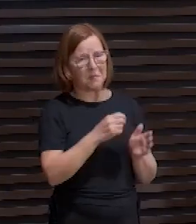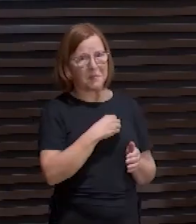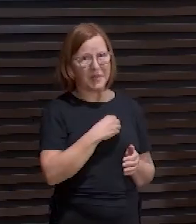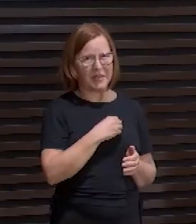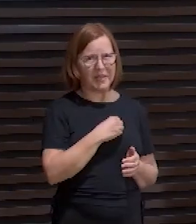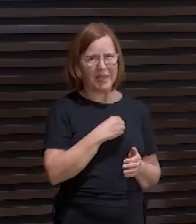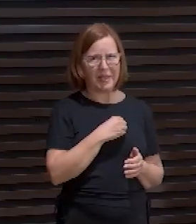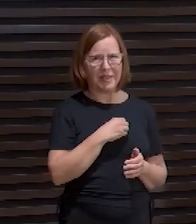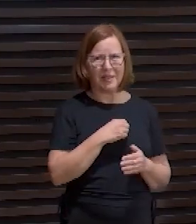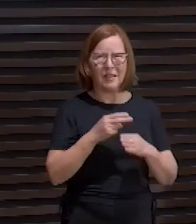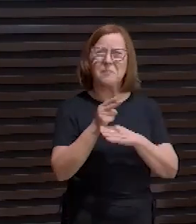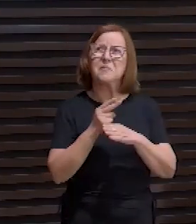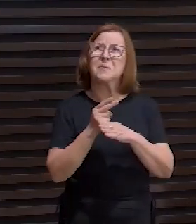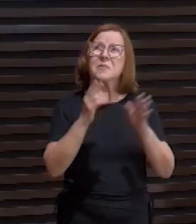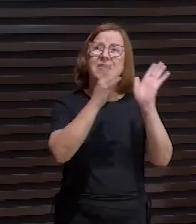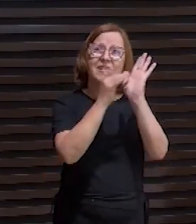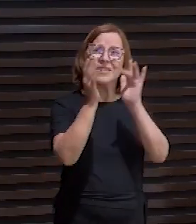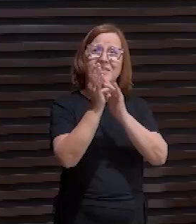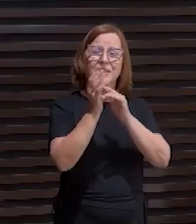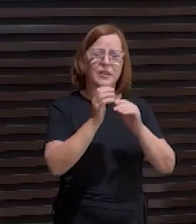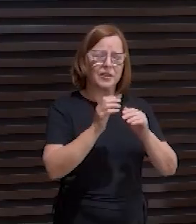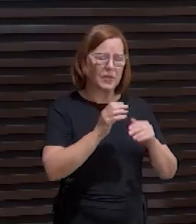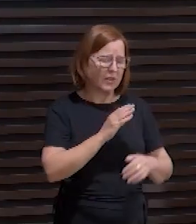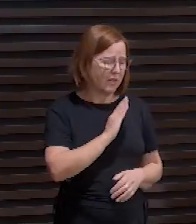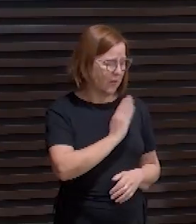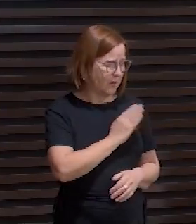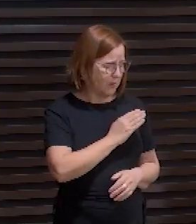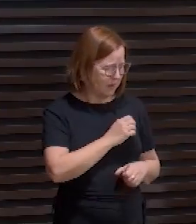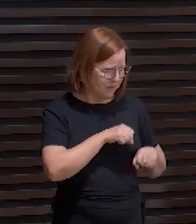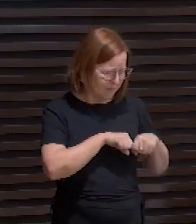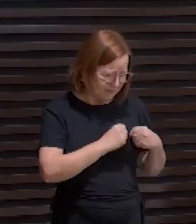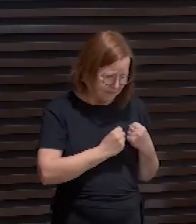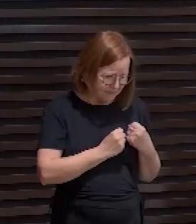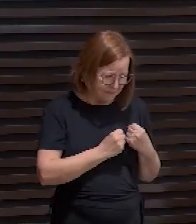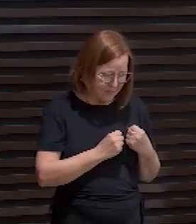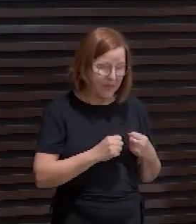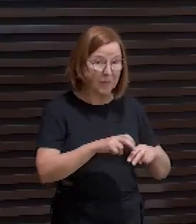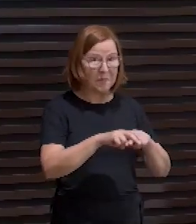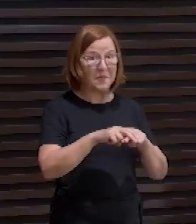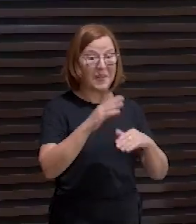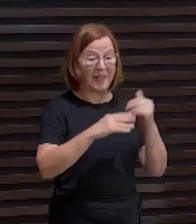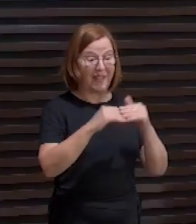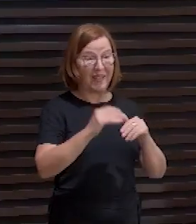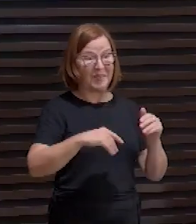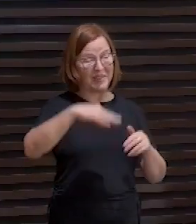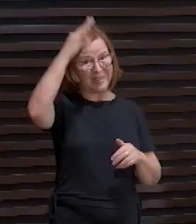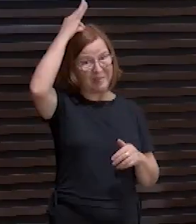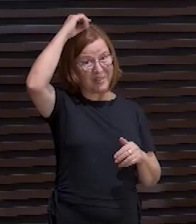coração quebrantado e contrito, pela obra do Espírito Santo na vida dele, não tem como permanecer